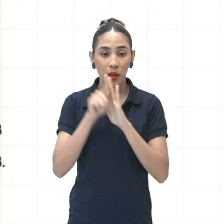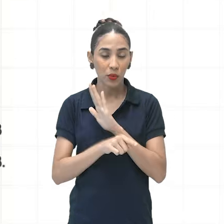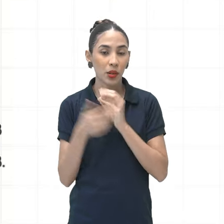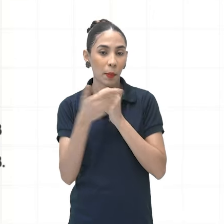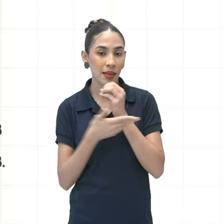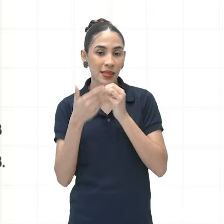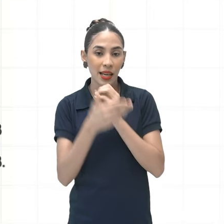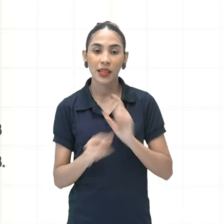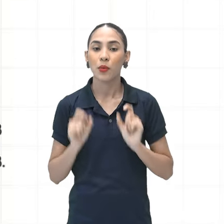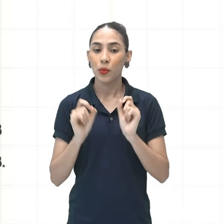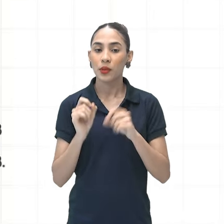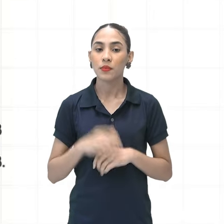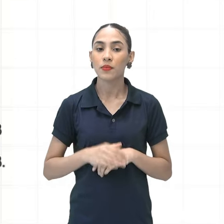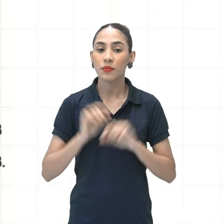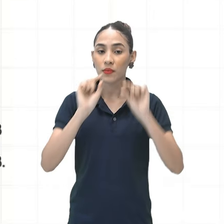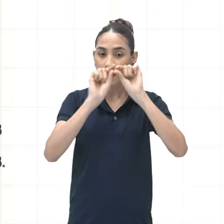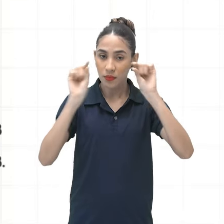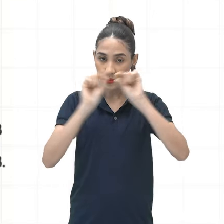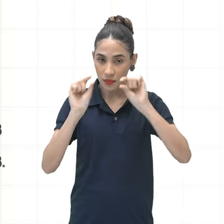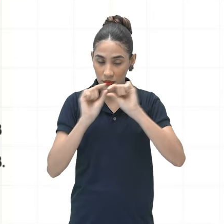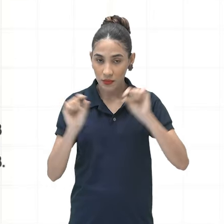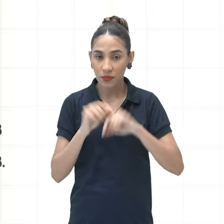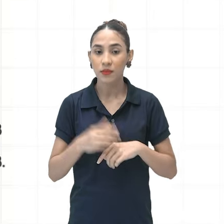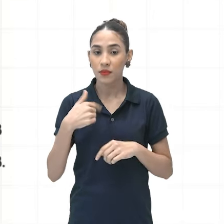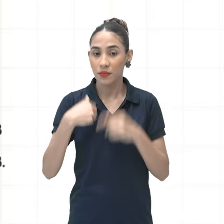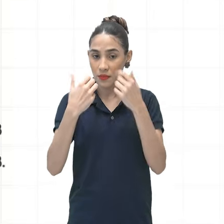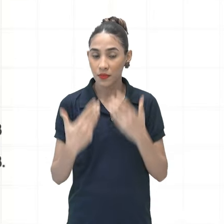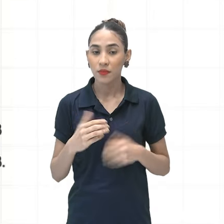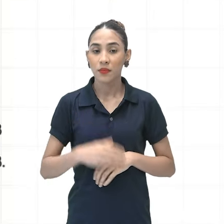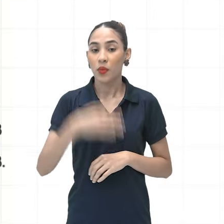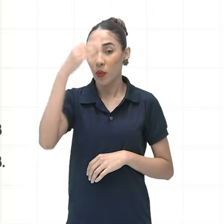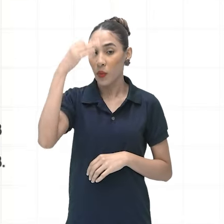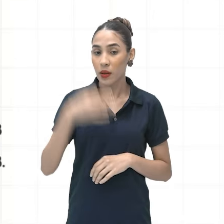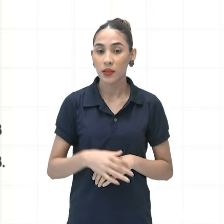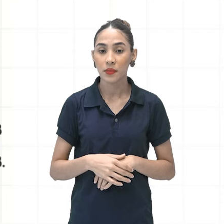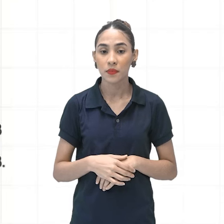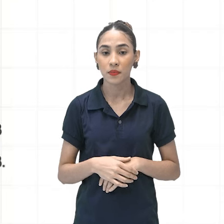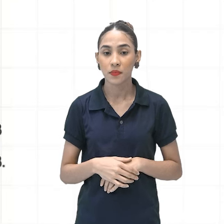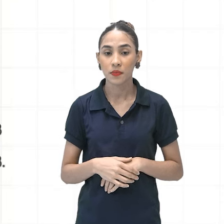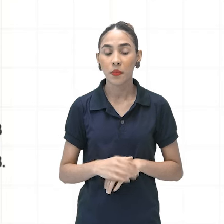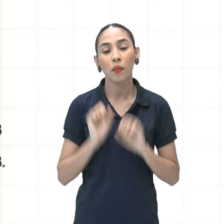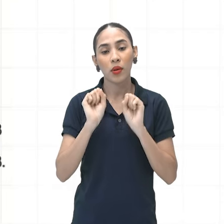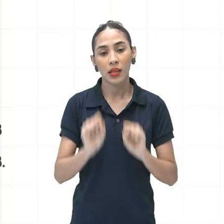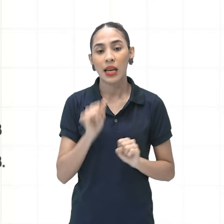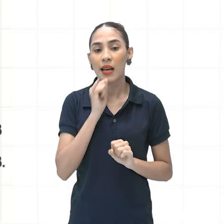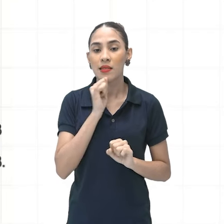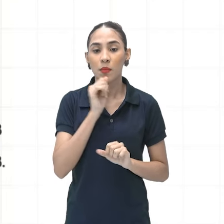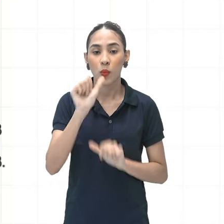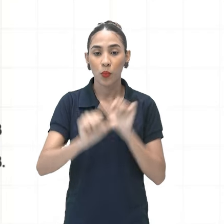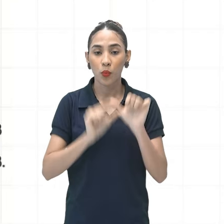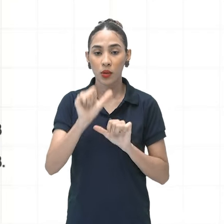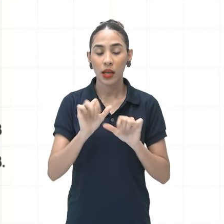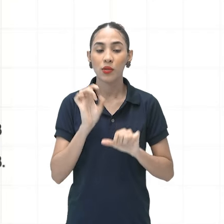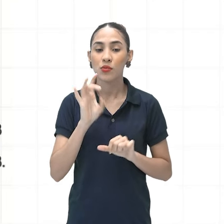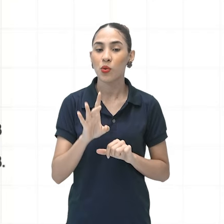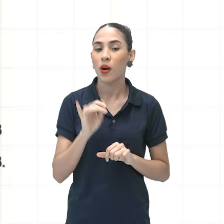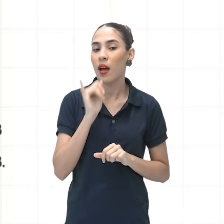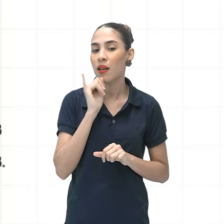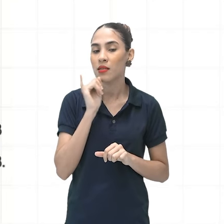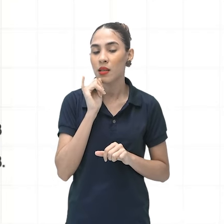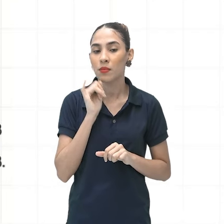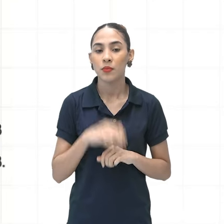baseada aí neste gráfico, como eu falei, um gráfico coerente, que poderia ser mudado somente aí